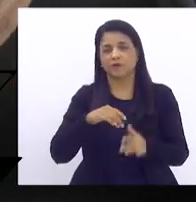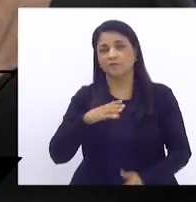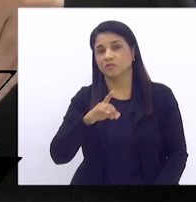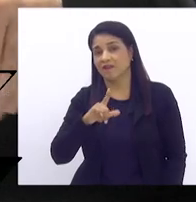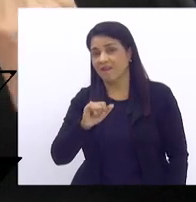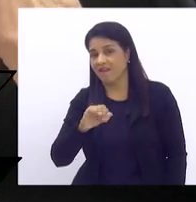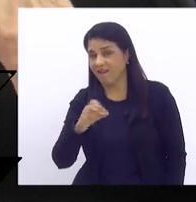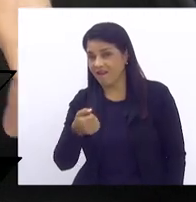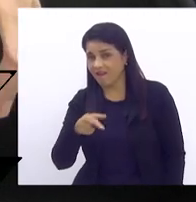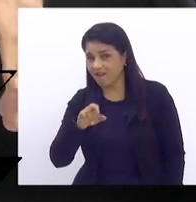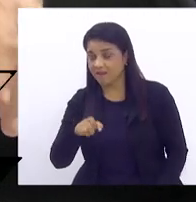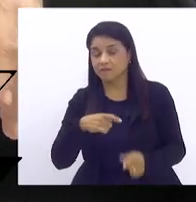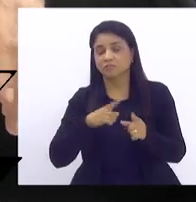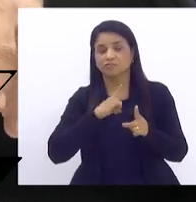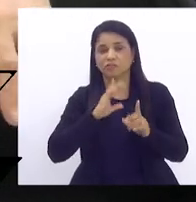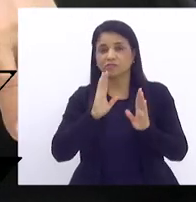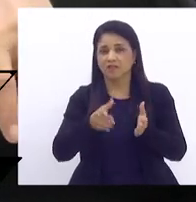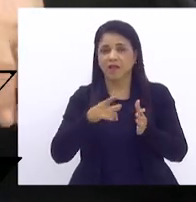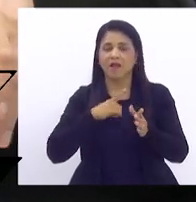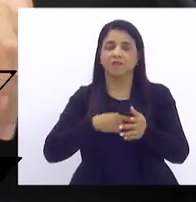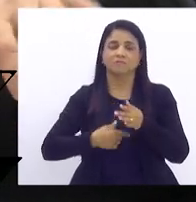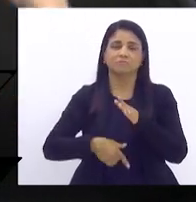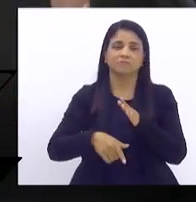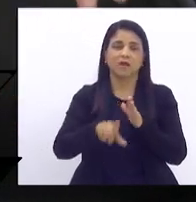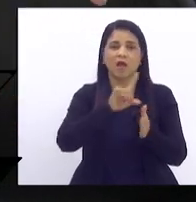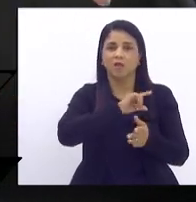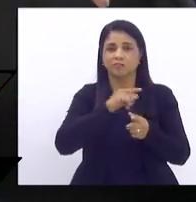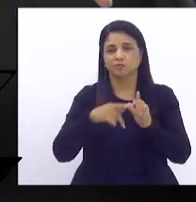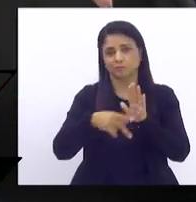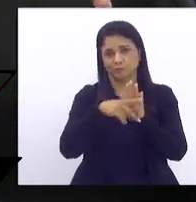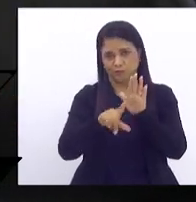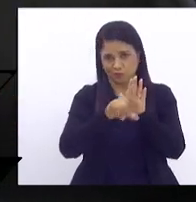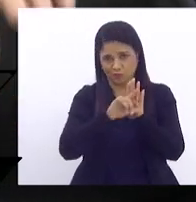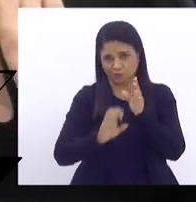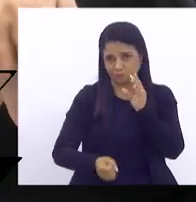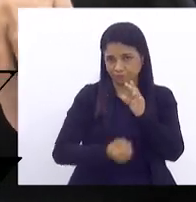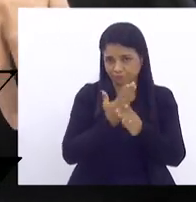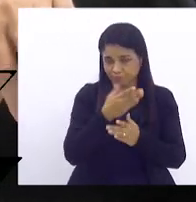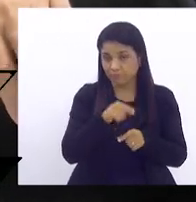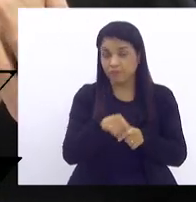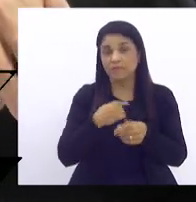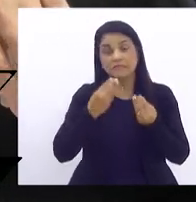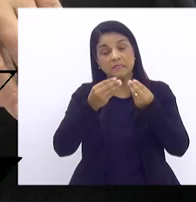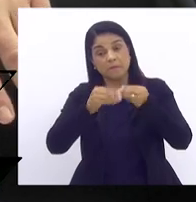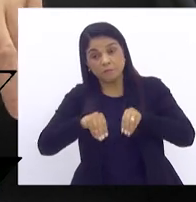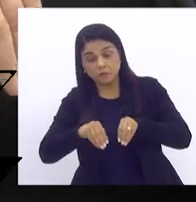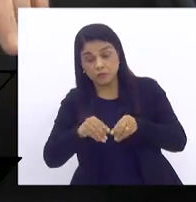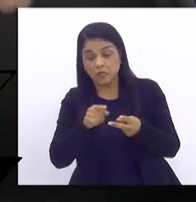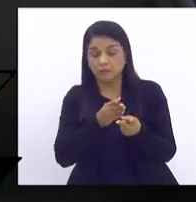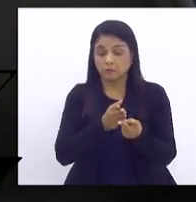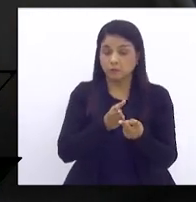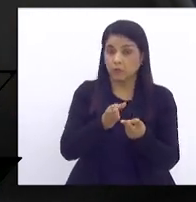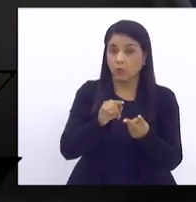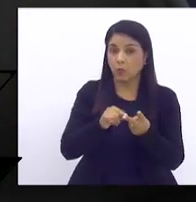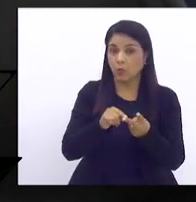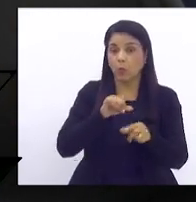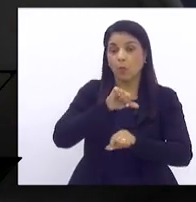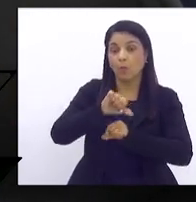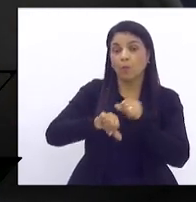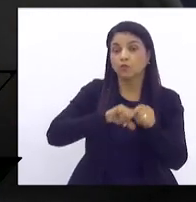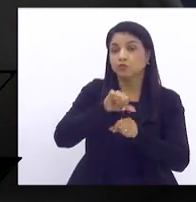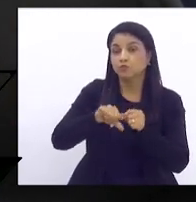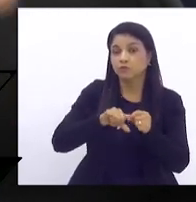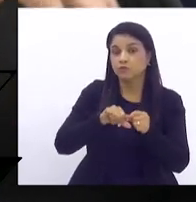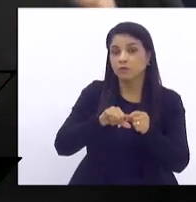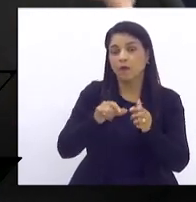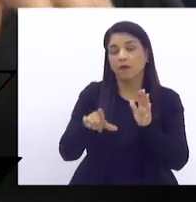estão no projeto anterior. Então, eu quero ver duas hipóteses. Ou se ele está prejudicado, se tem que modificar